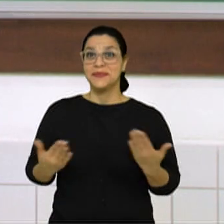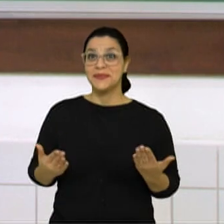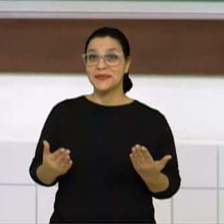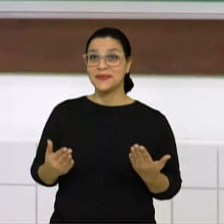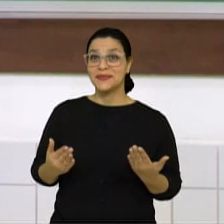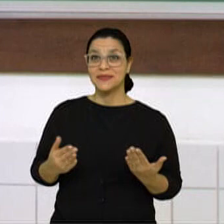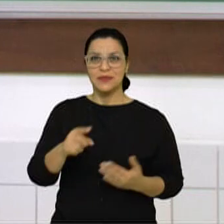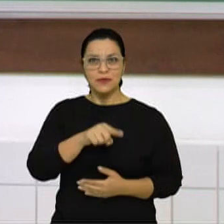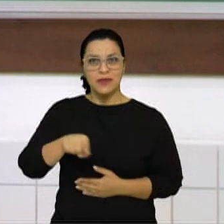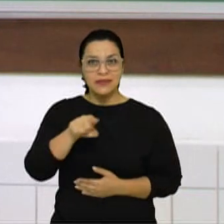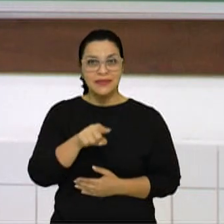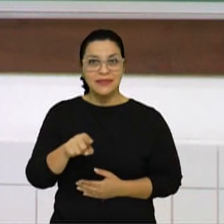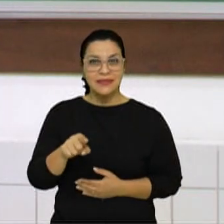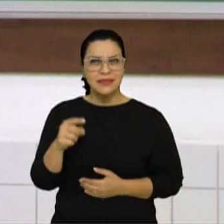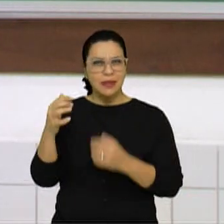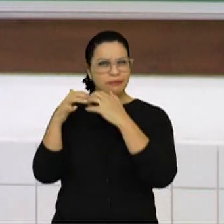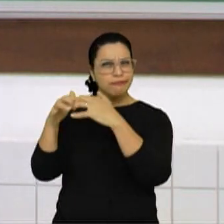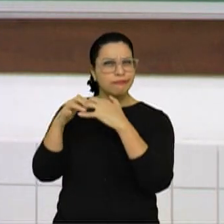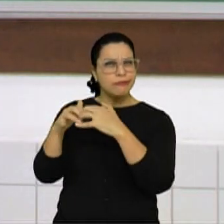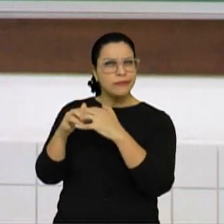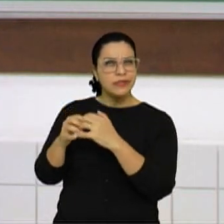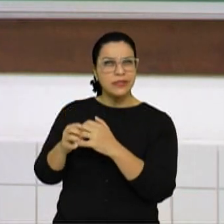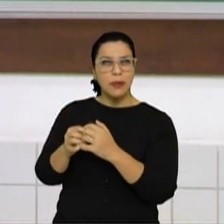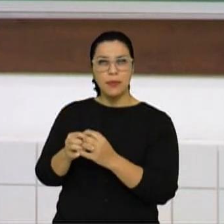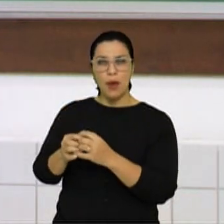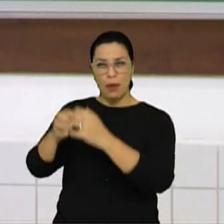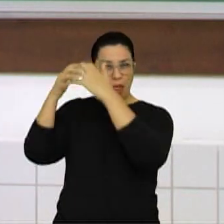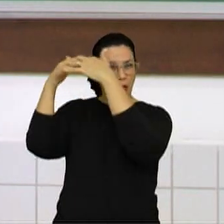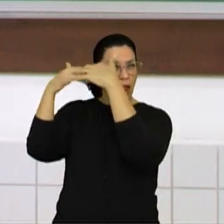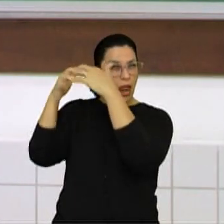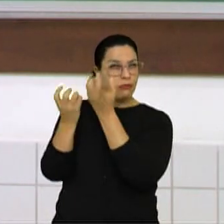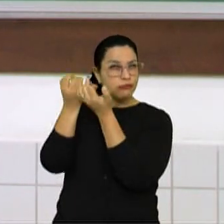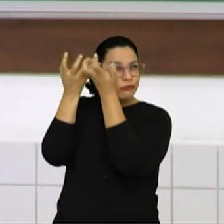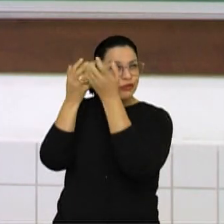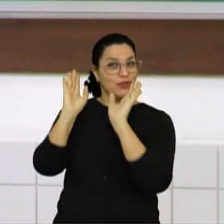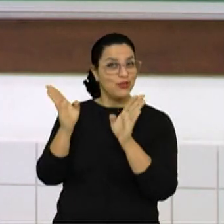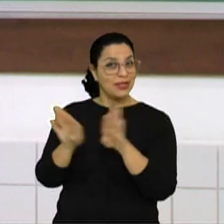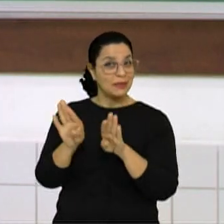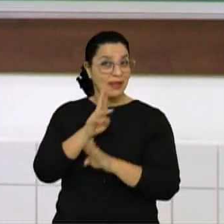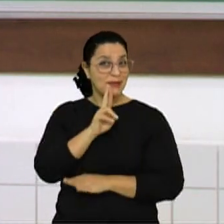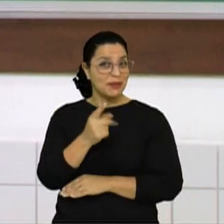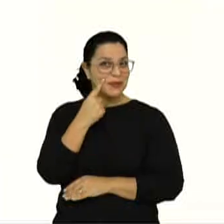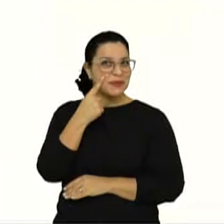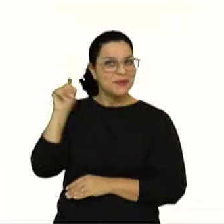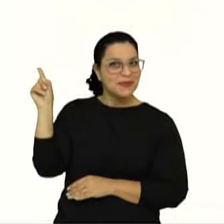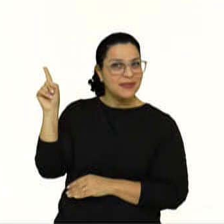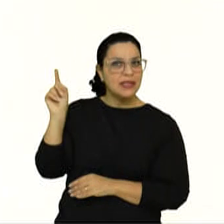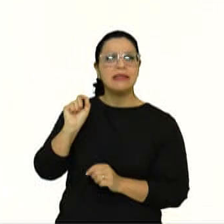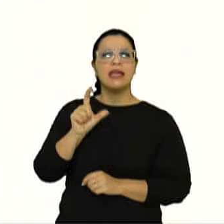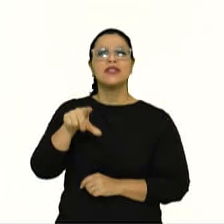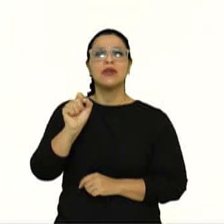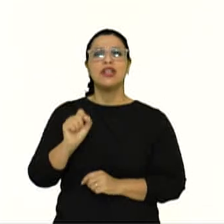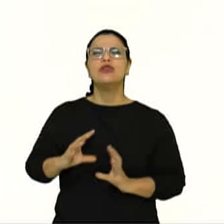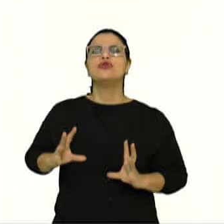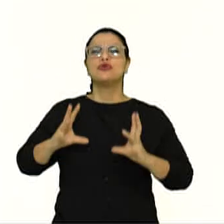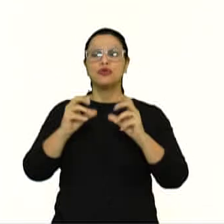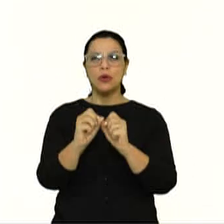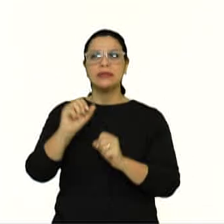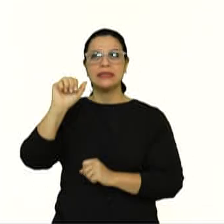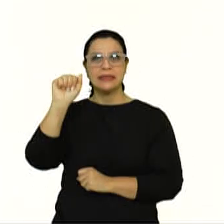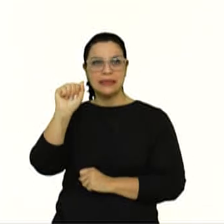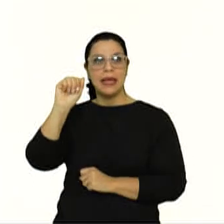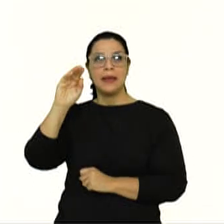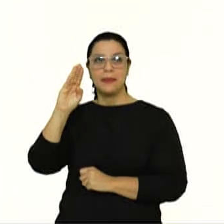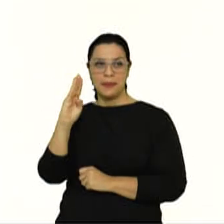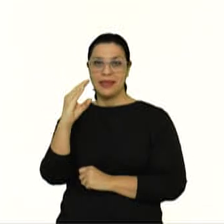E aí, galera? Gênios pensando, ferveu os neurônios aí? Vamos para a resposta? Quem marcou todas as alternativas